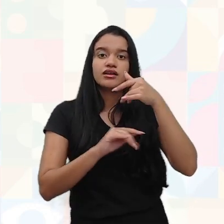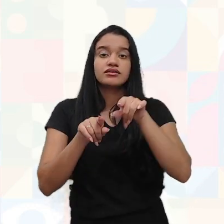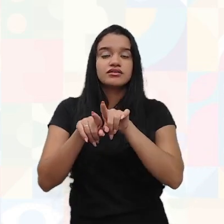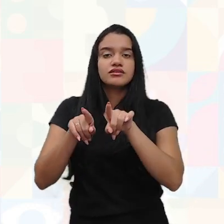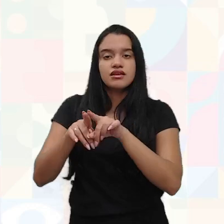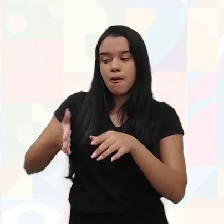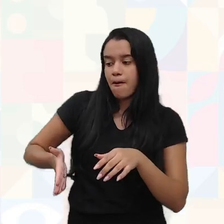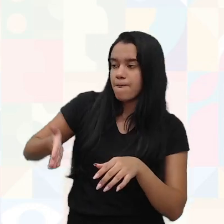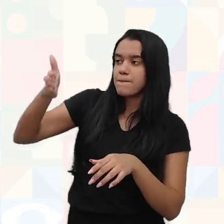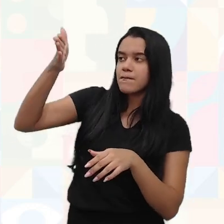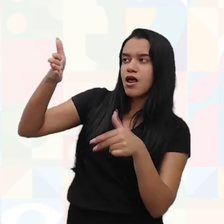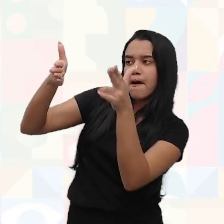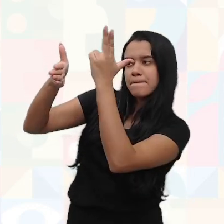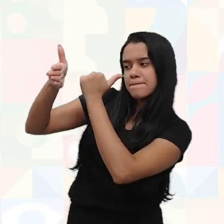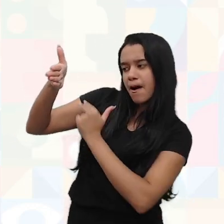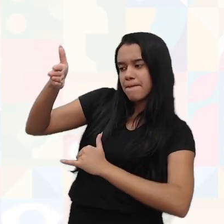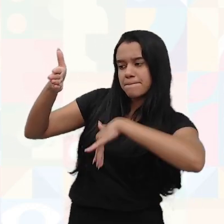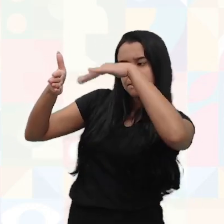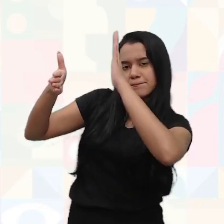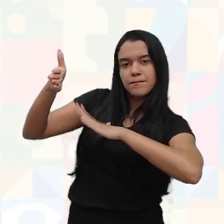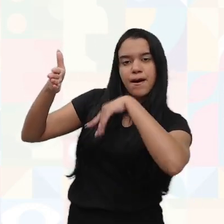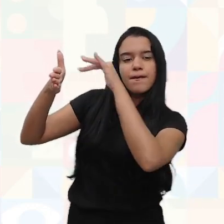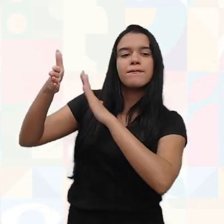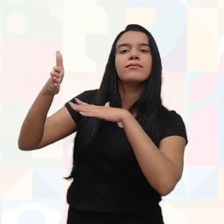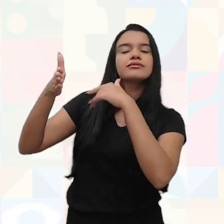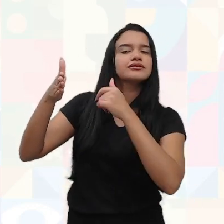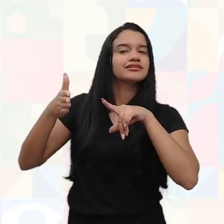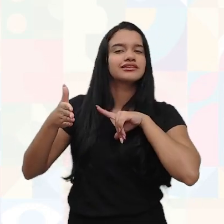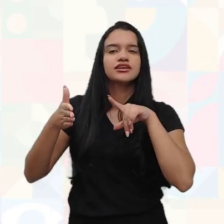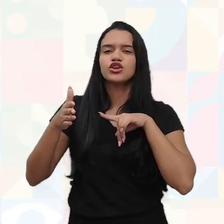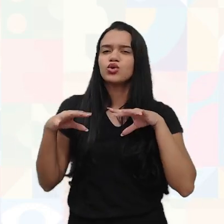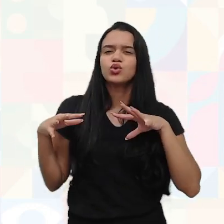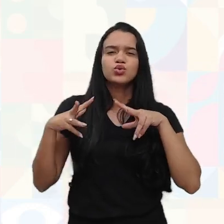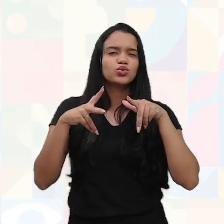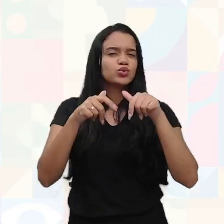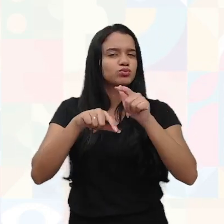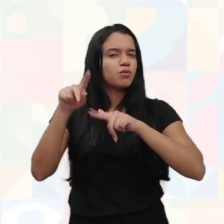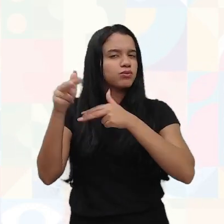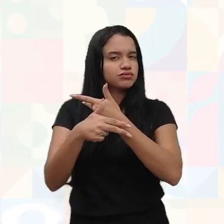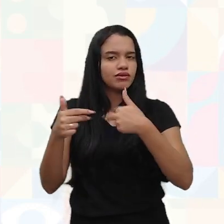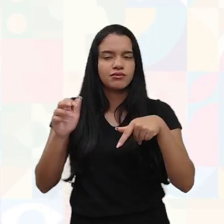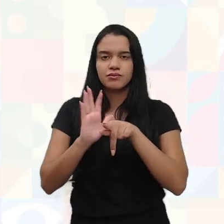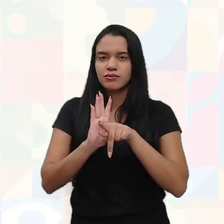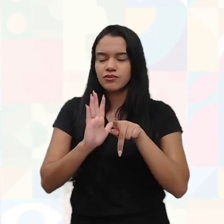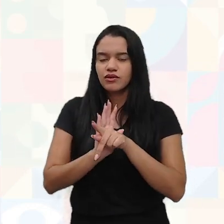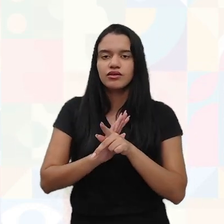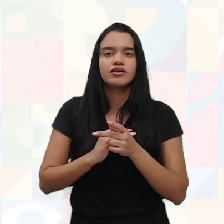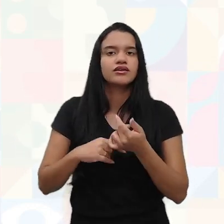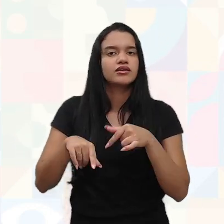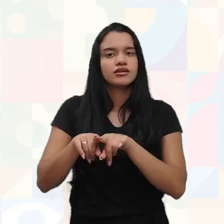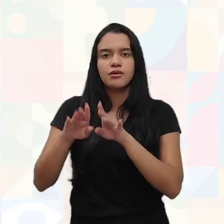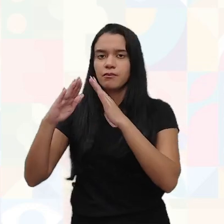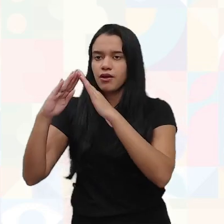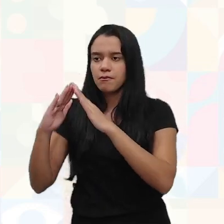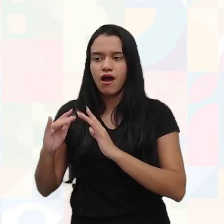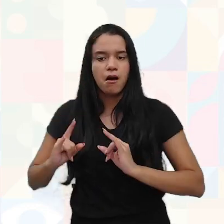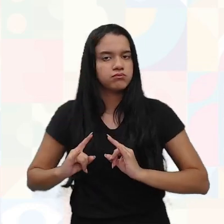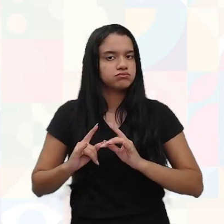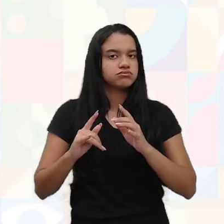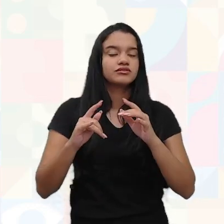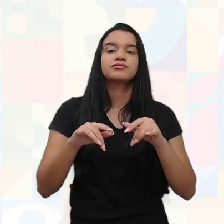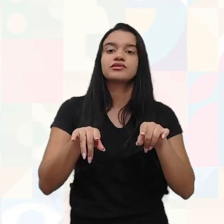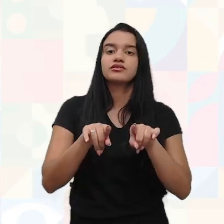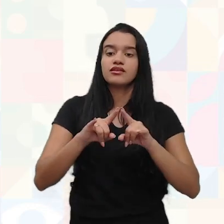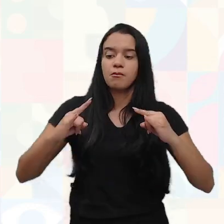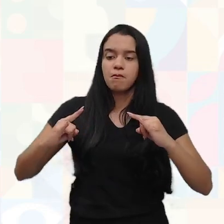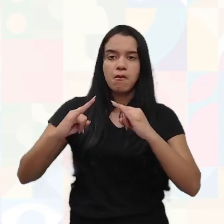de um templo, onde você tinha um registro de todos os imóveis de Roma. Houve um levantamento cadastral e esse